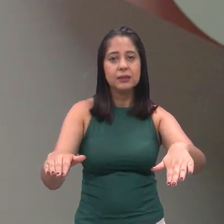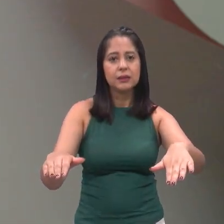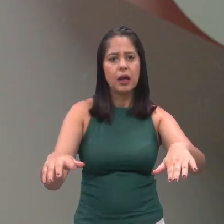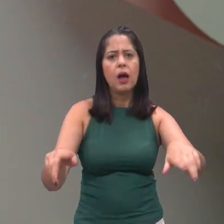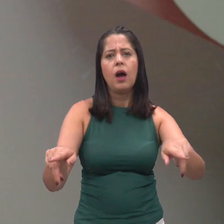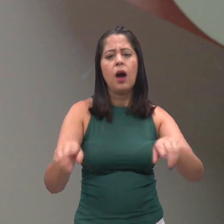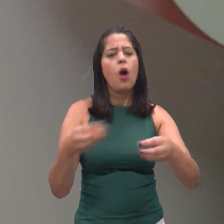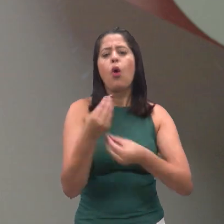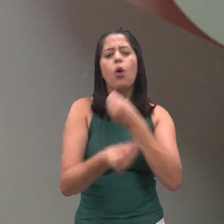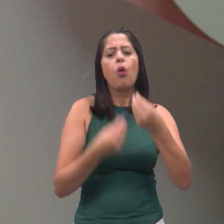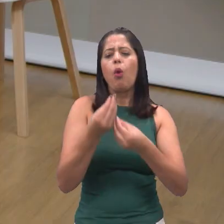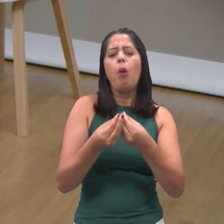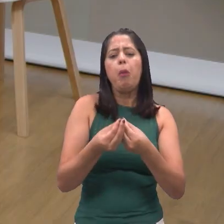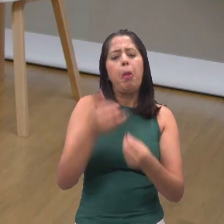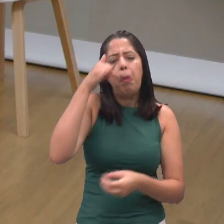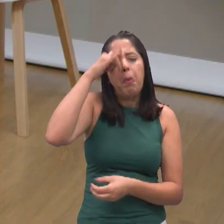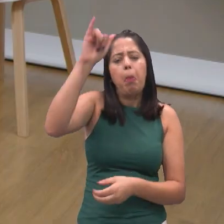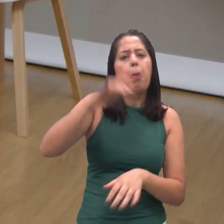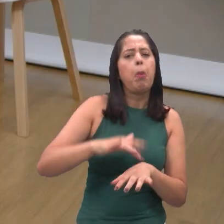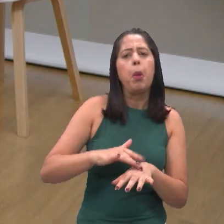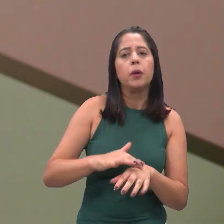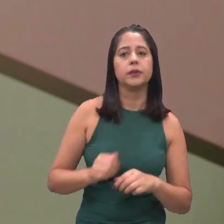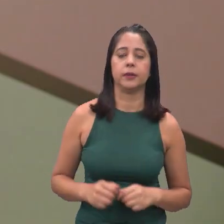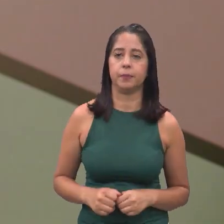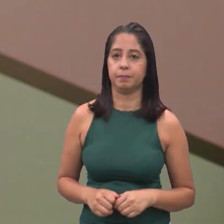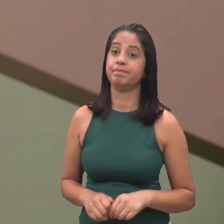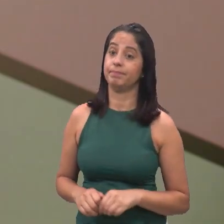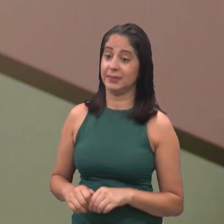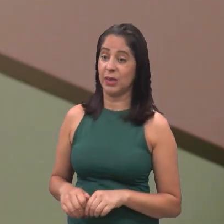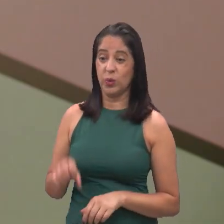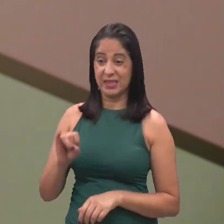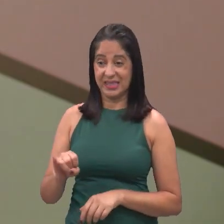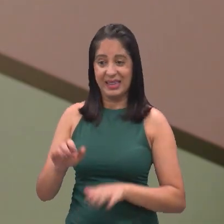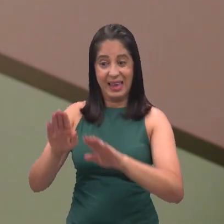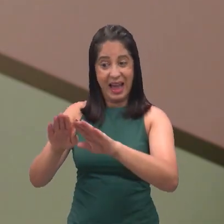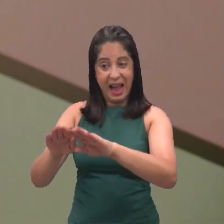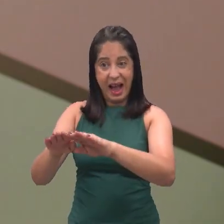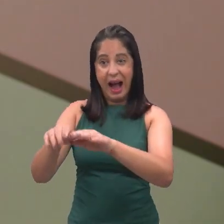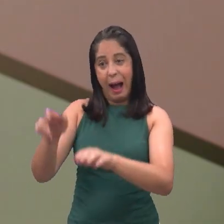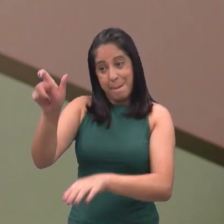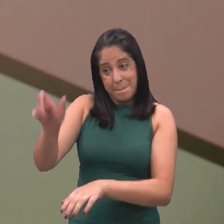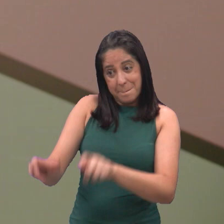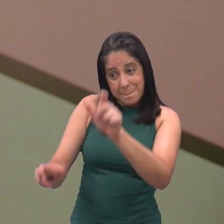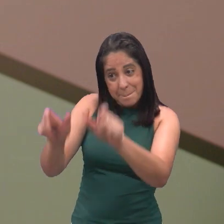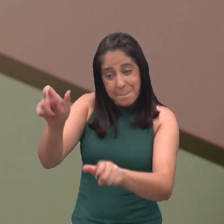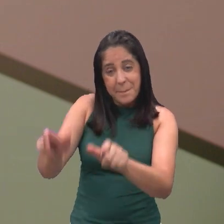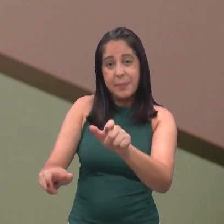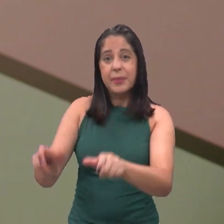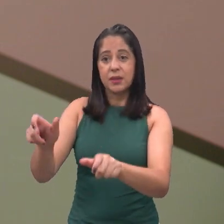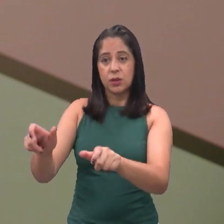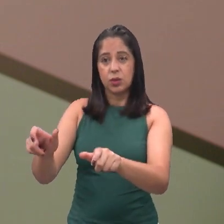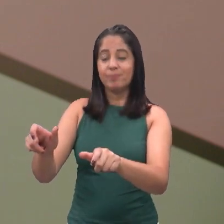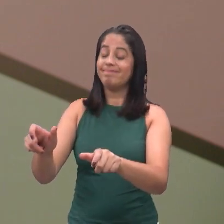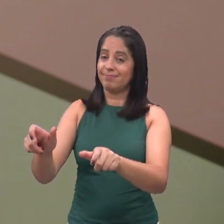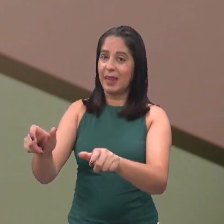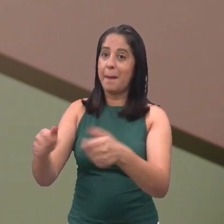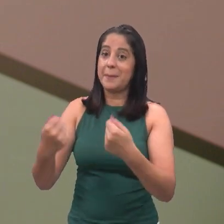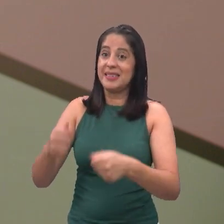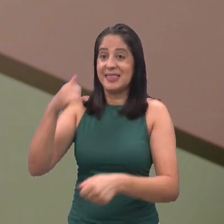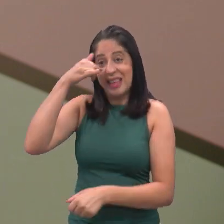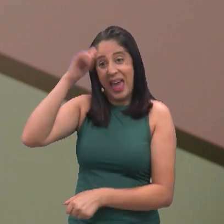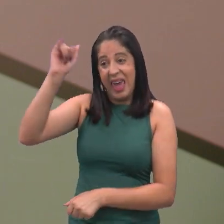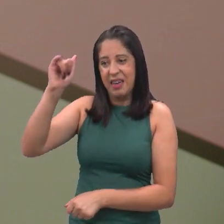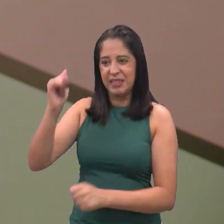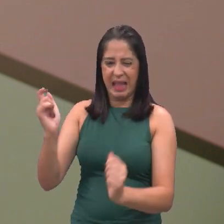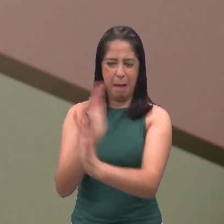né? Quando eu tenho uma pessoa de risco dentro da minha casa, eu tenho que evitar receber pessoas de fora. Infelizmente, assim,